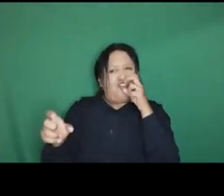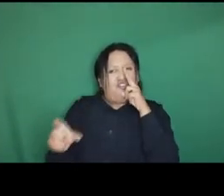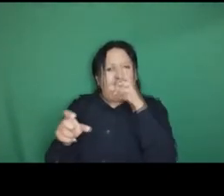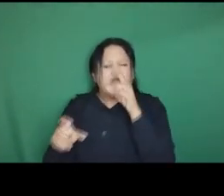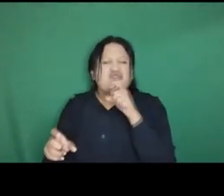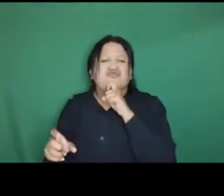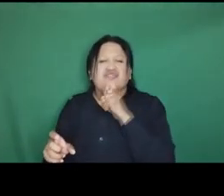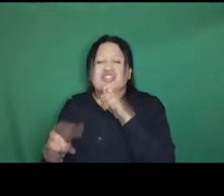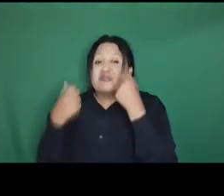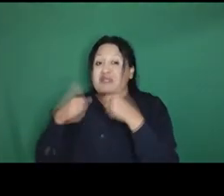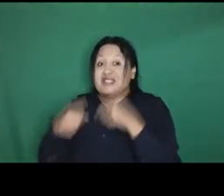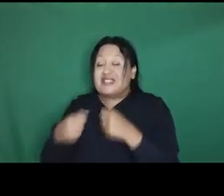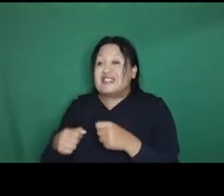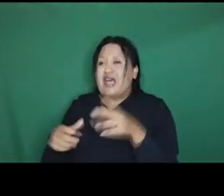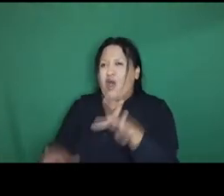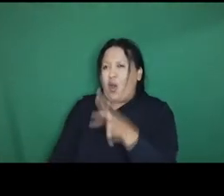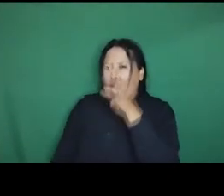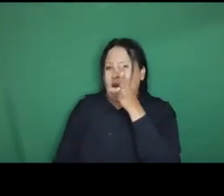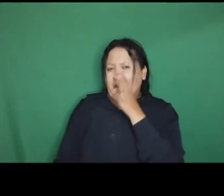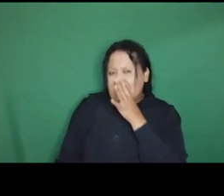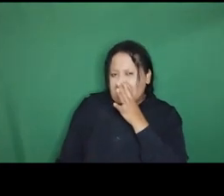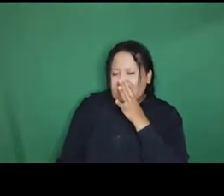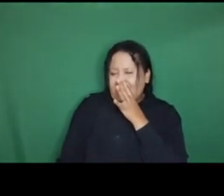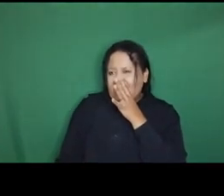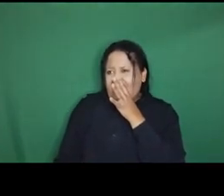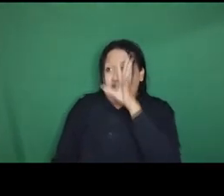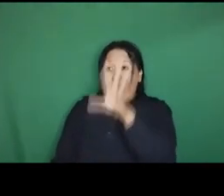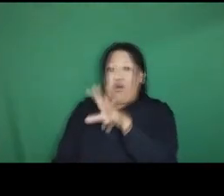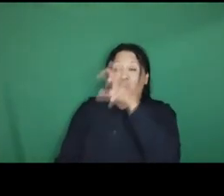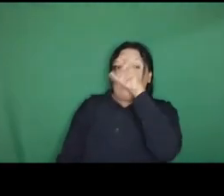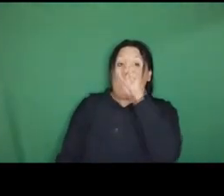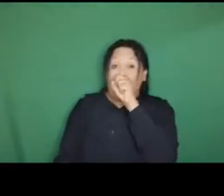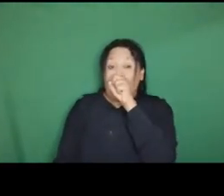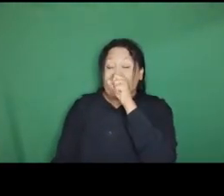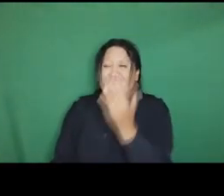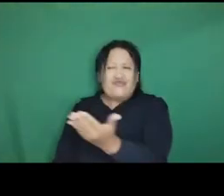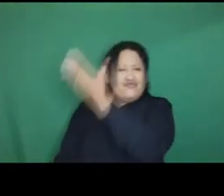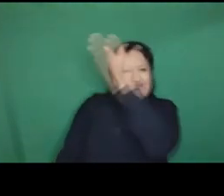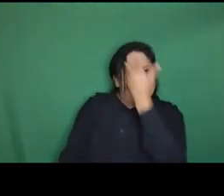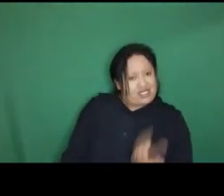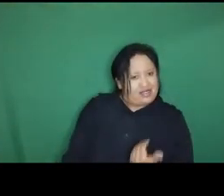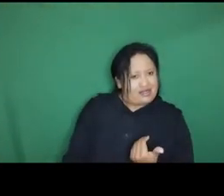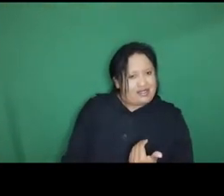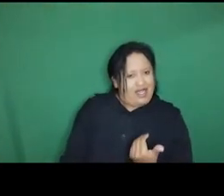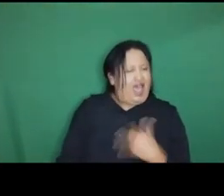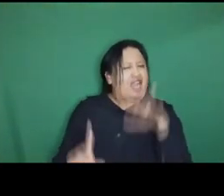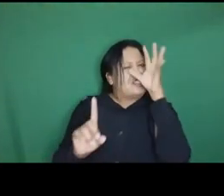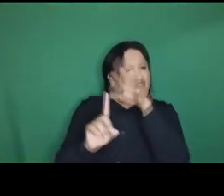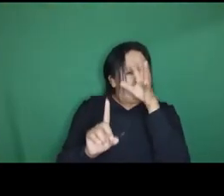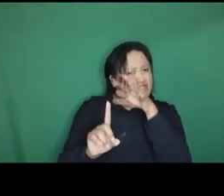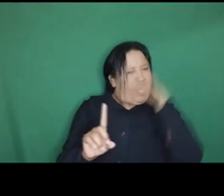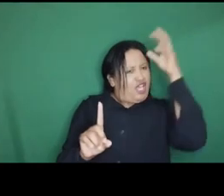gente as massas de a vinda do arco elas influenciam aí a o regime de